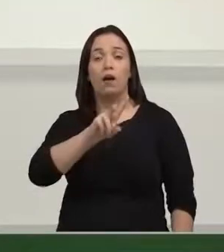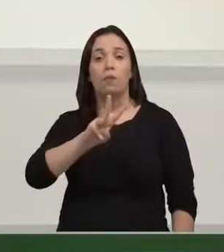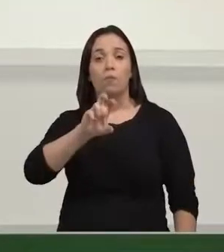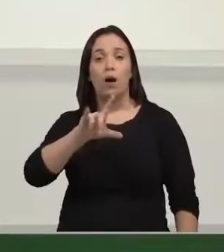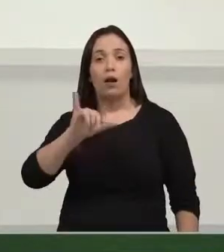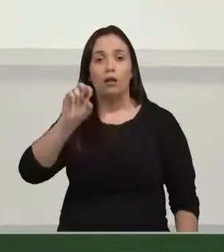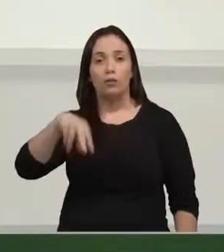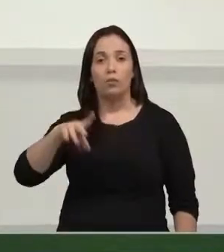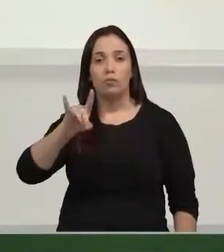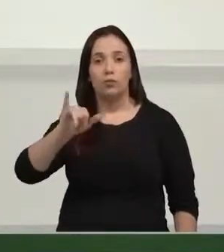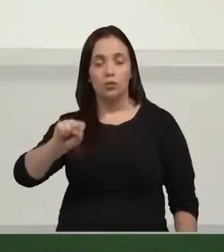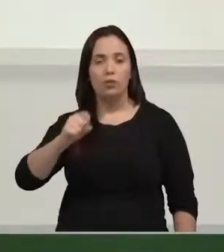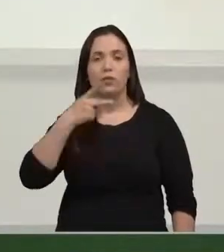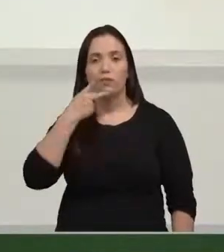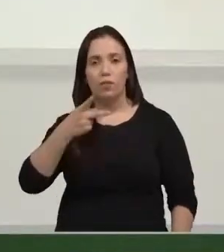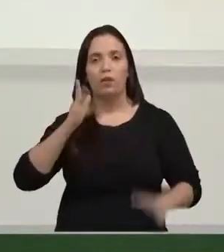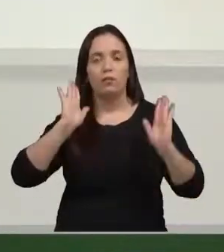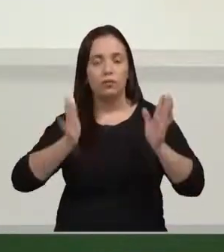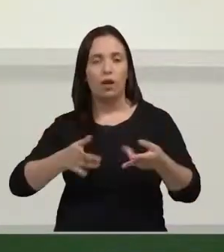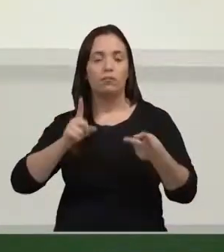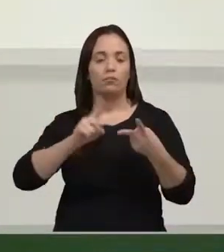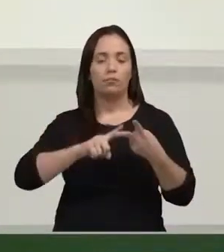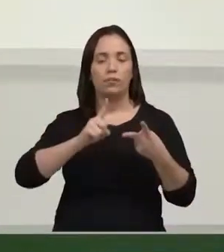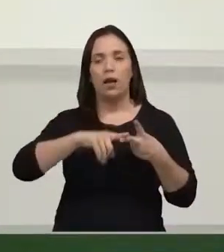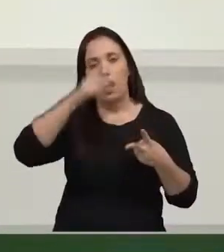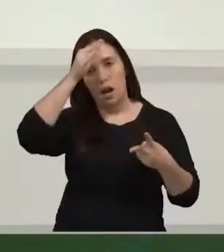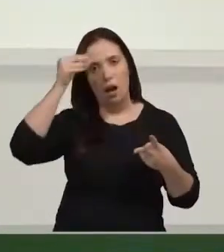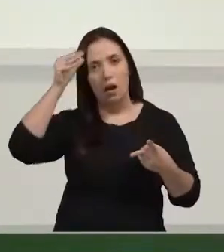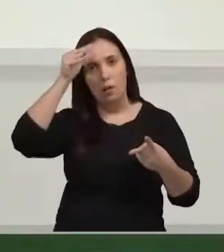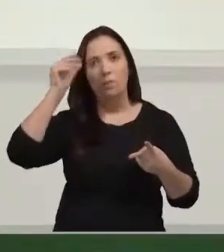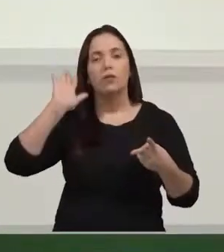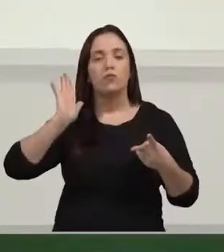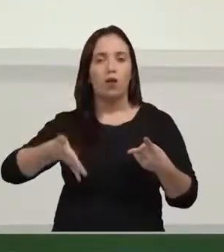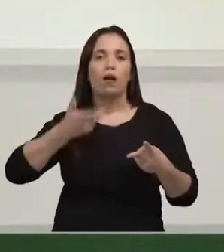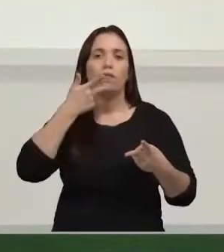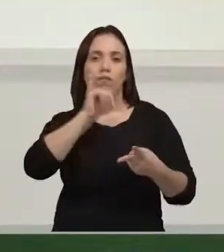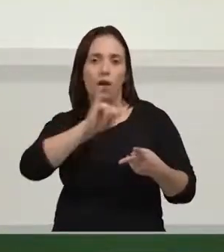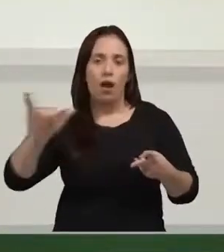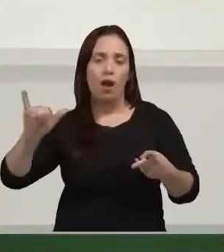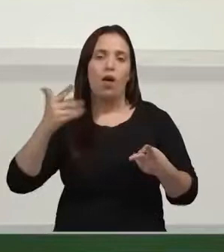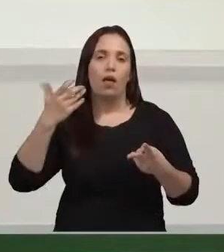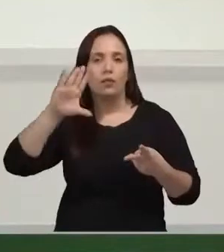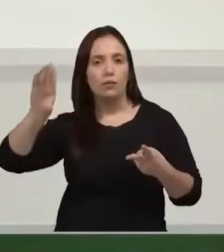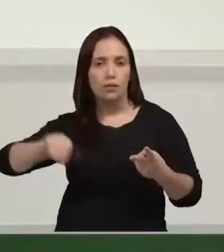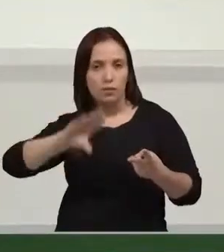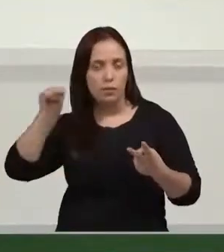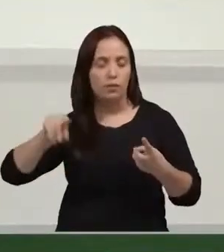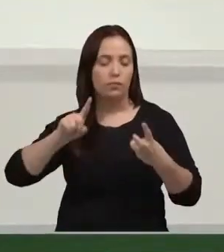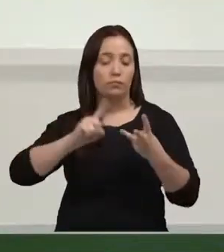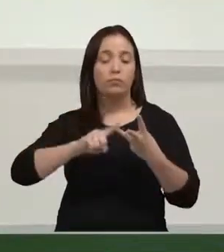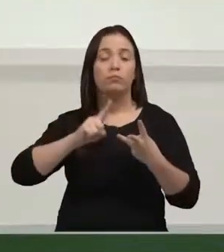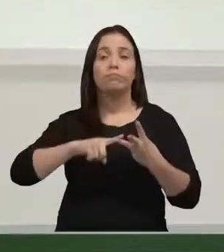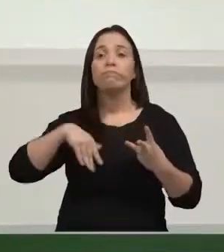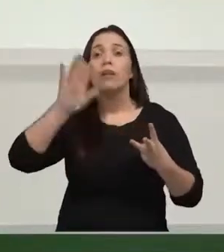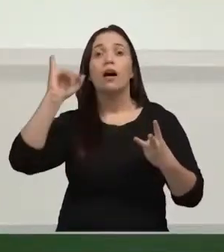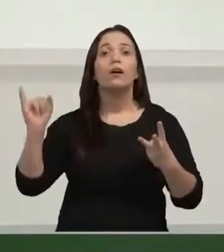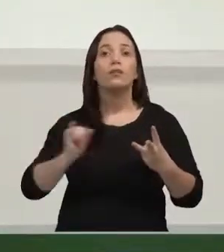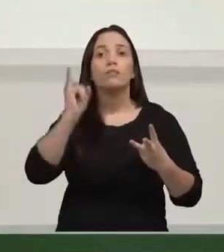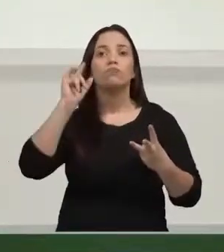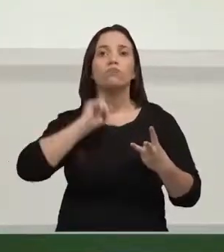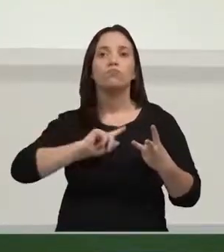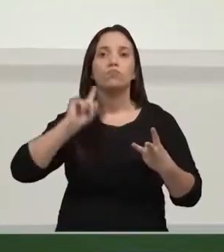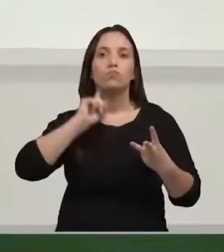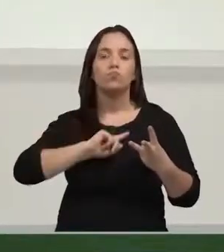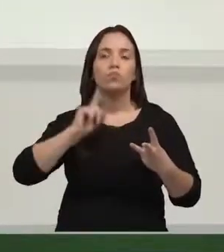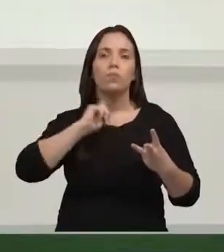e a favor da candidatura do Ciro, no PT, já tem um depoimento do governador Camilo Santana, e tem um depoimento do governador mais importante, de